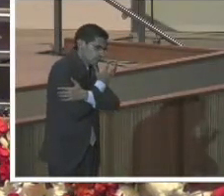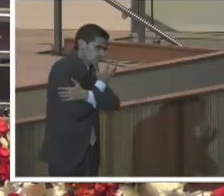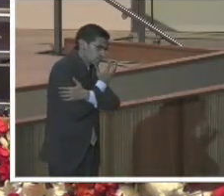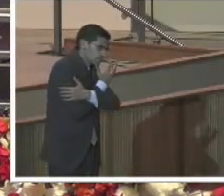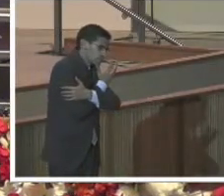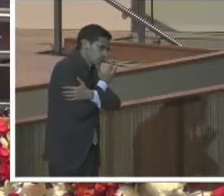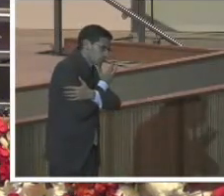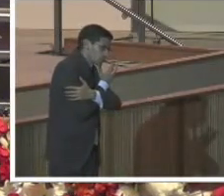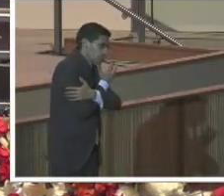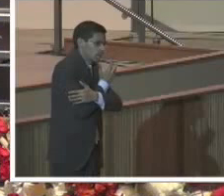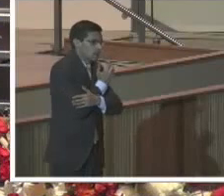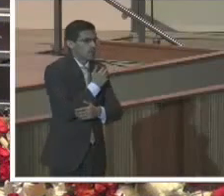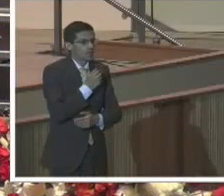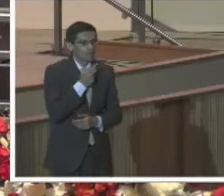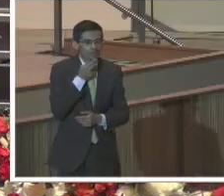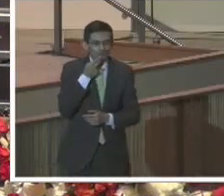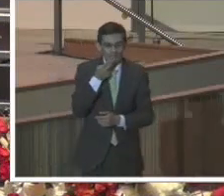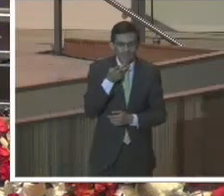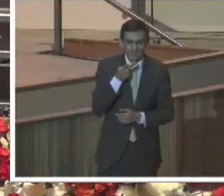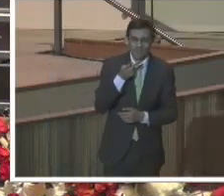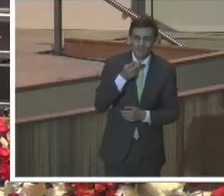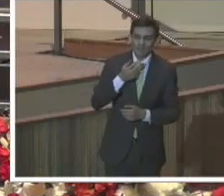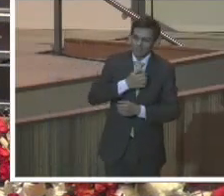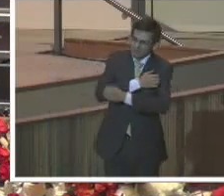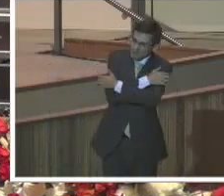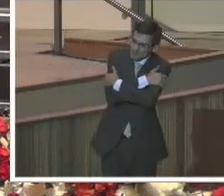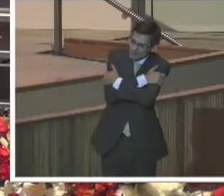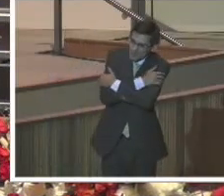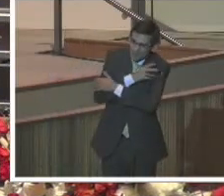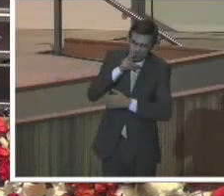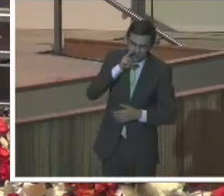assim: foi apertado.